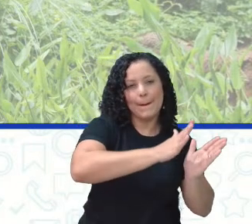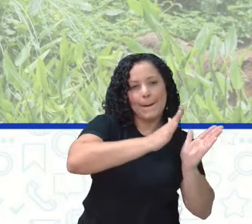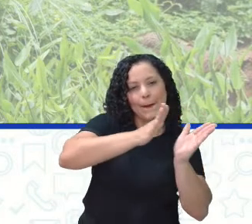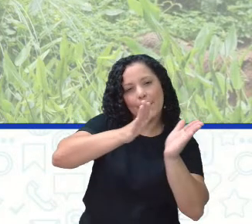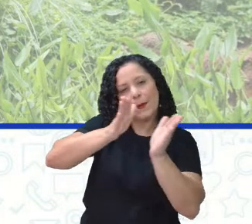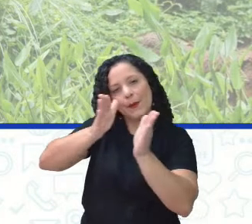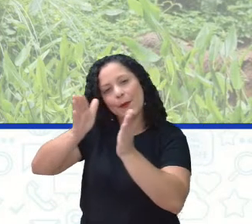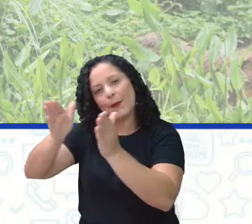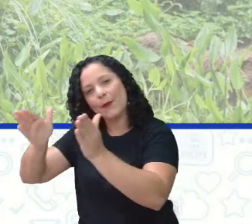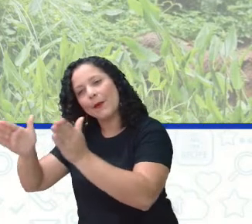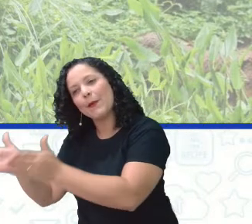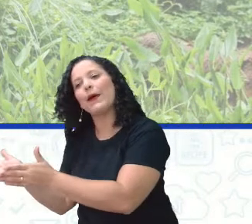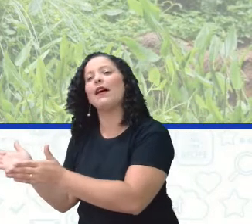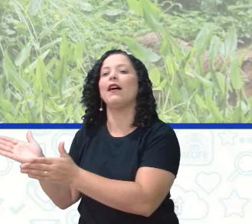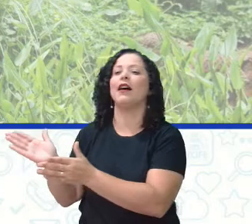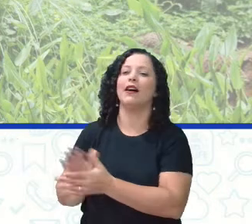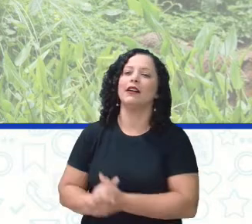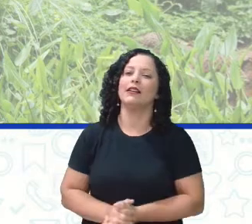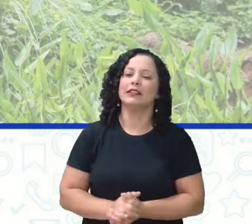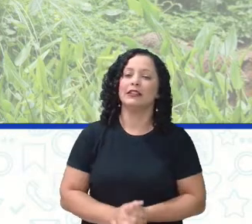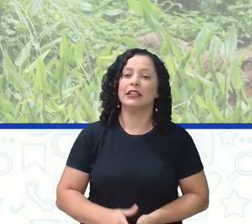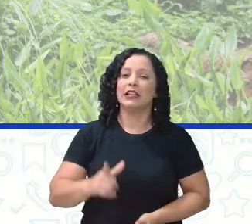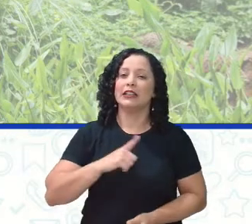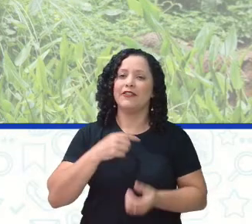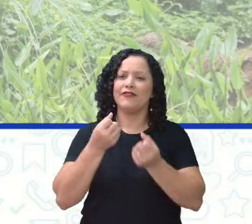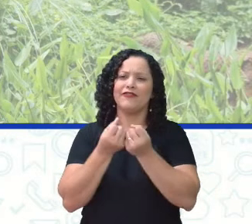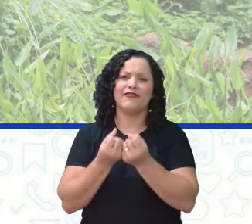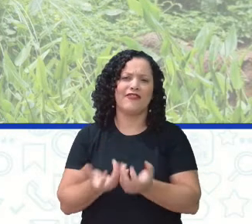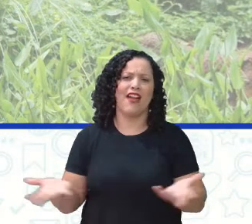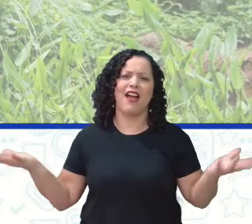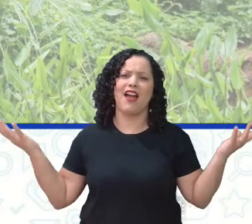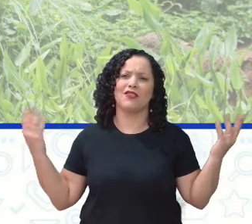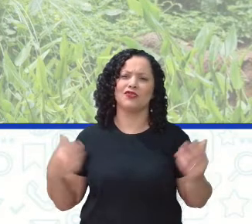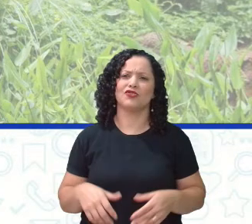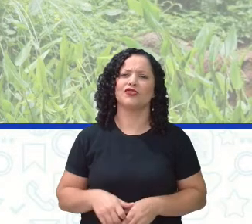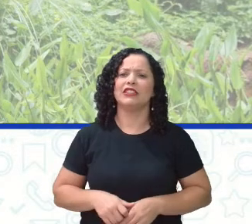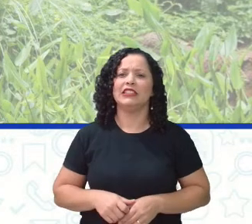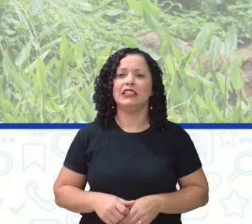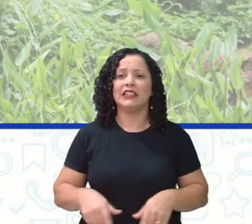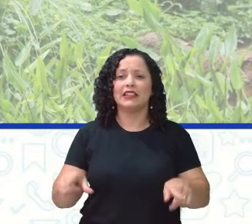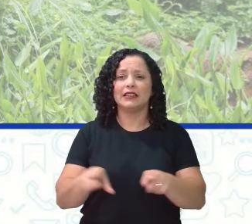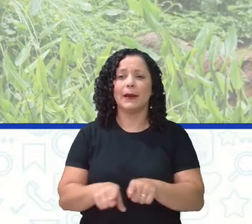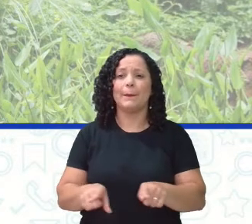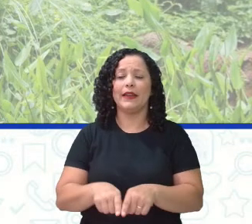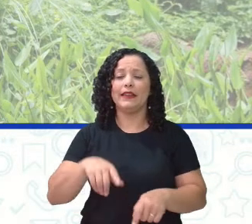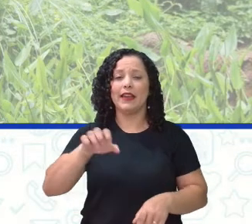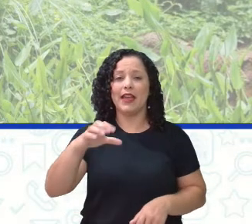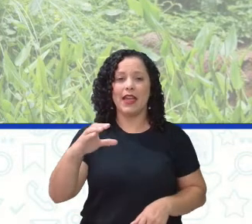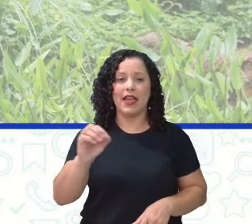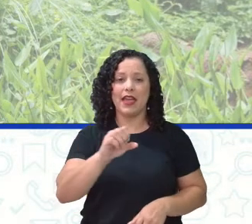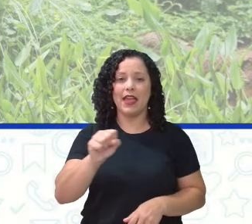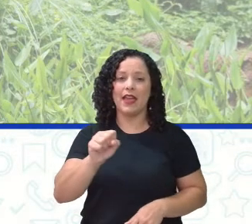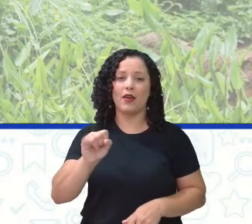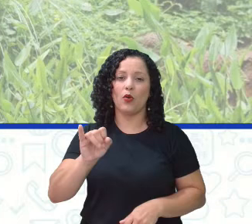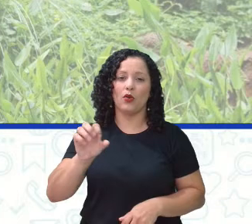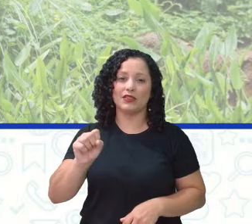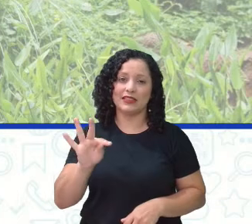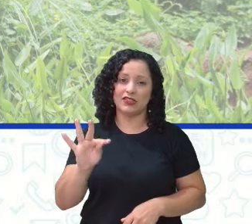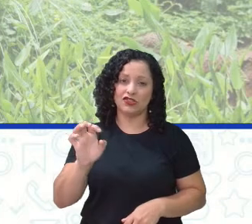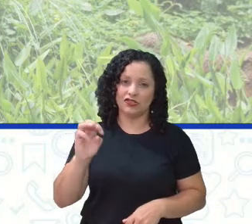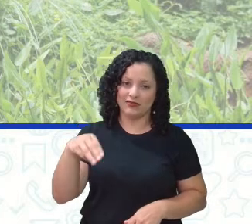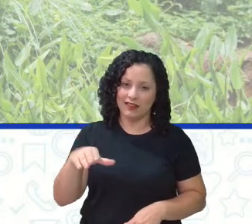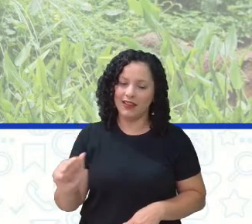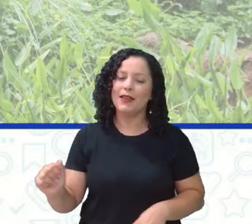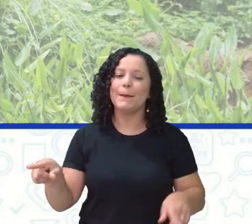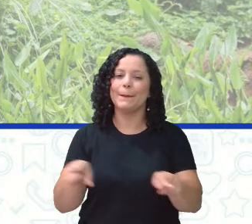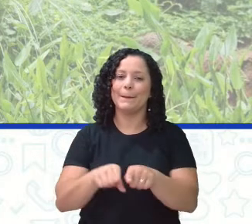ser vivo, população, são vários organismos, né? Biocenose, ecossistema, que foi o que eu falei agora, bioma,